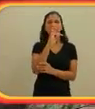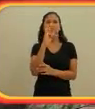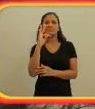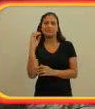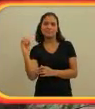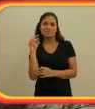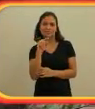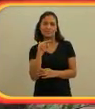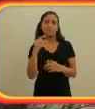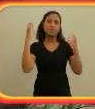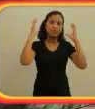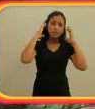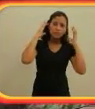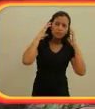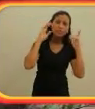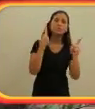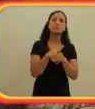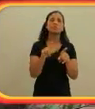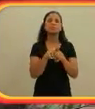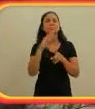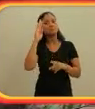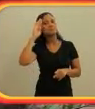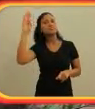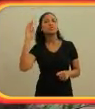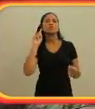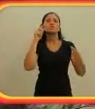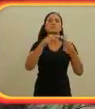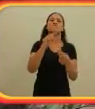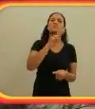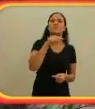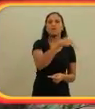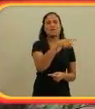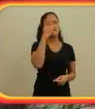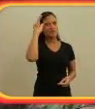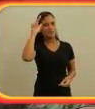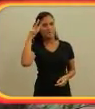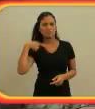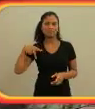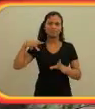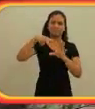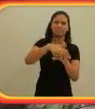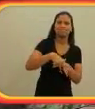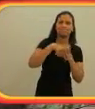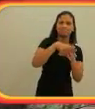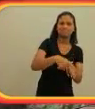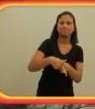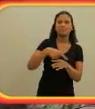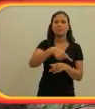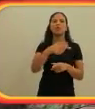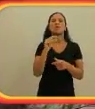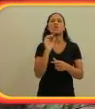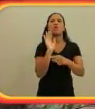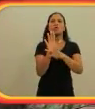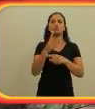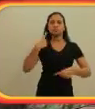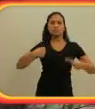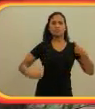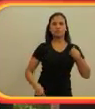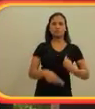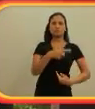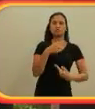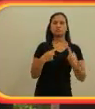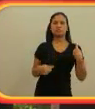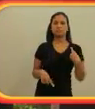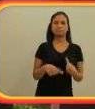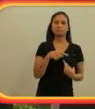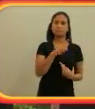prioridade, o objetivo do uso do cavalo nesse programa é para a reabilitação motora. Nós temos um programa pedagógico